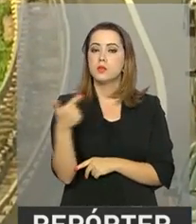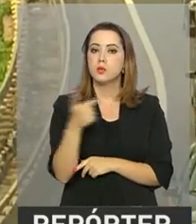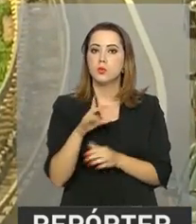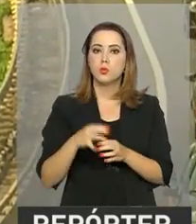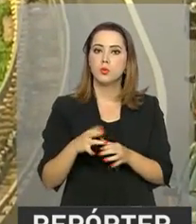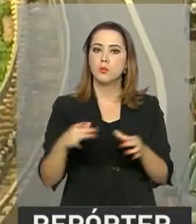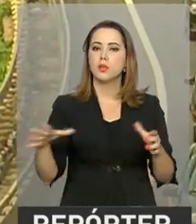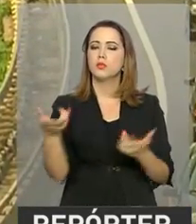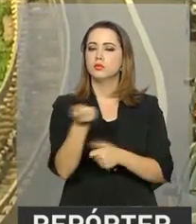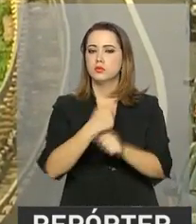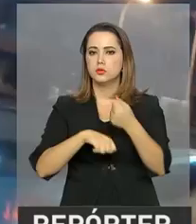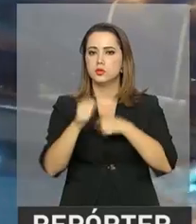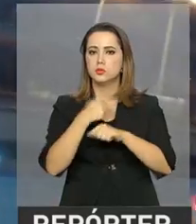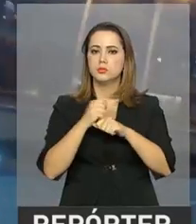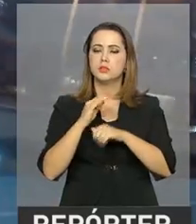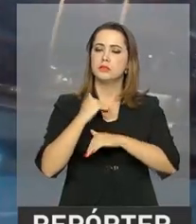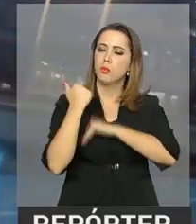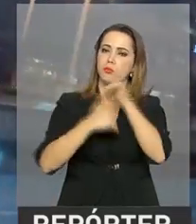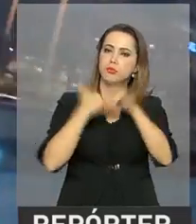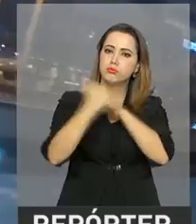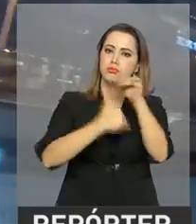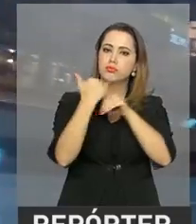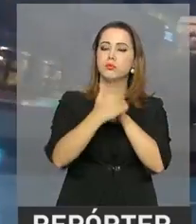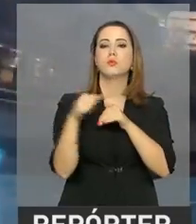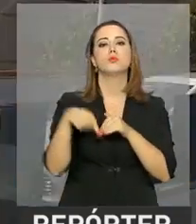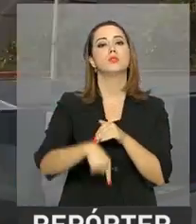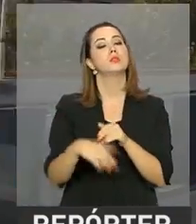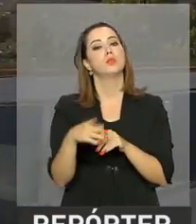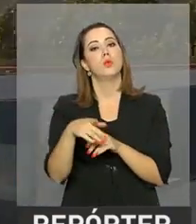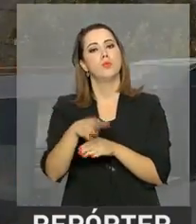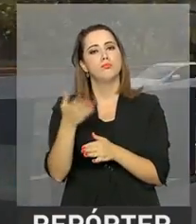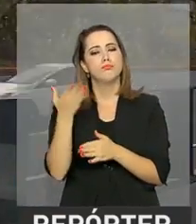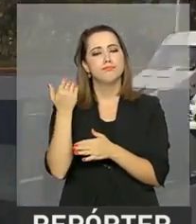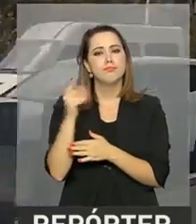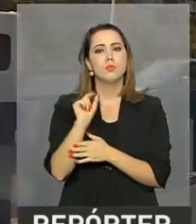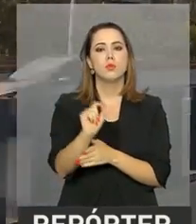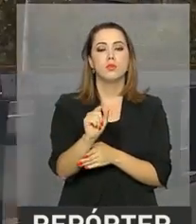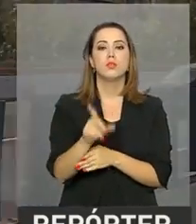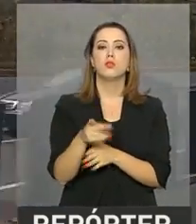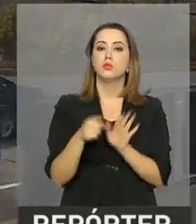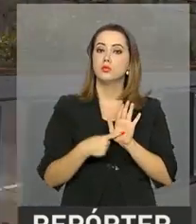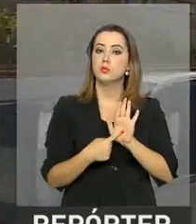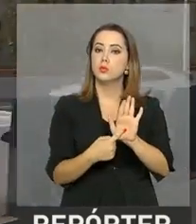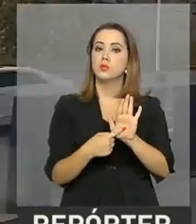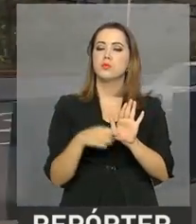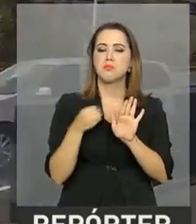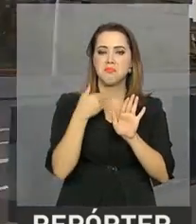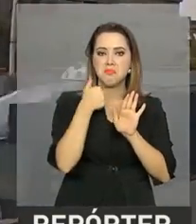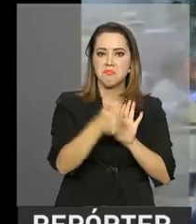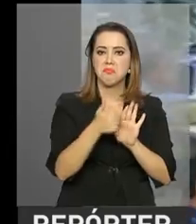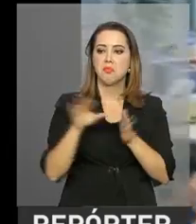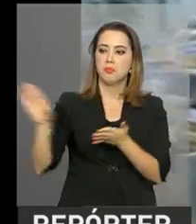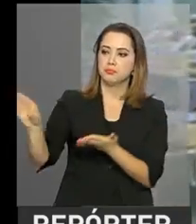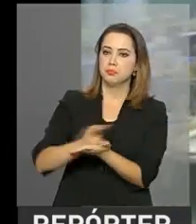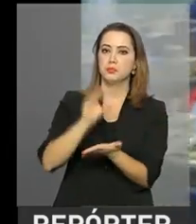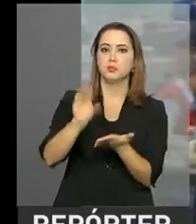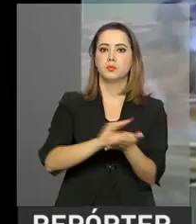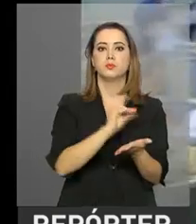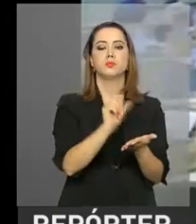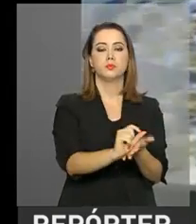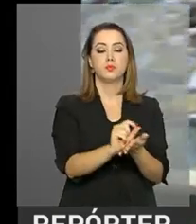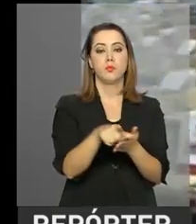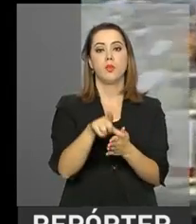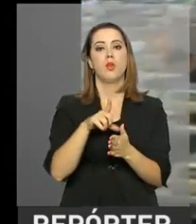mundo com um forte crescimento ao longo das últimas décadas e tem demonstrado grande capacidade de investimentos com o